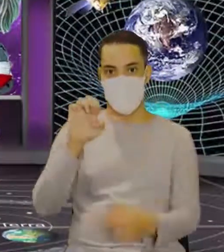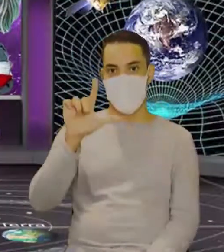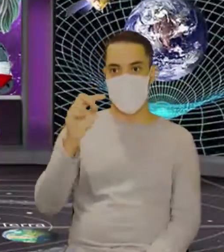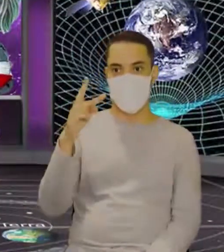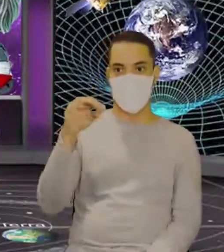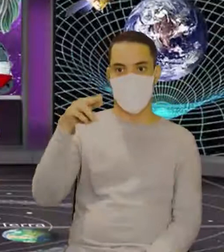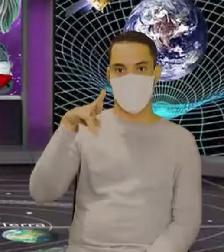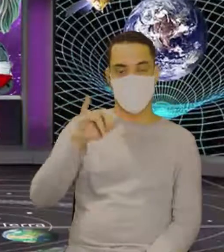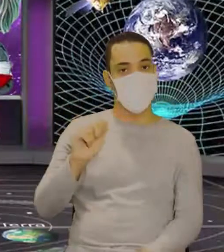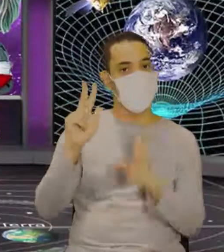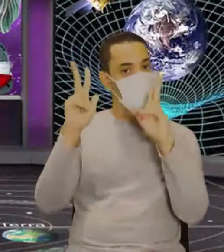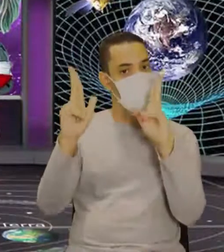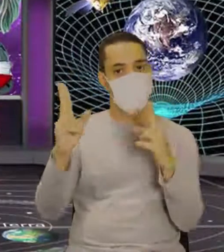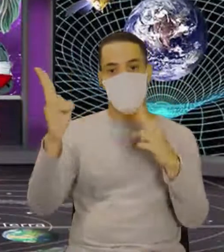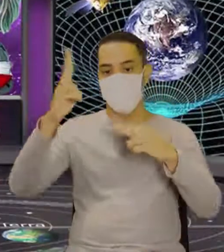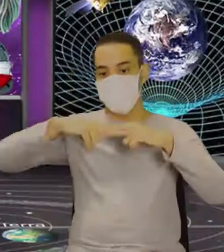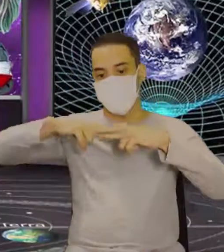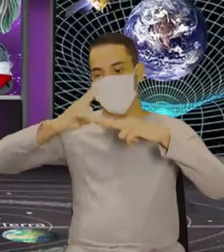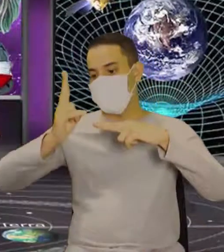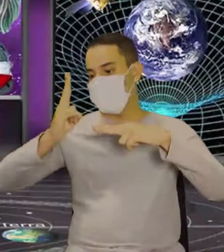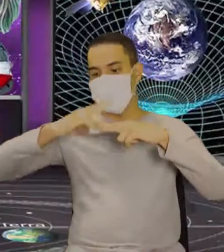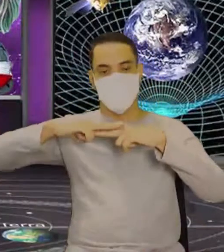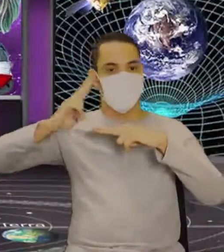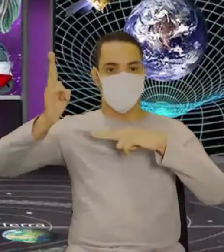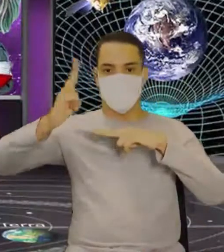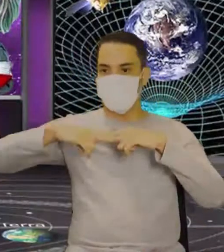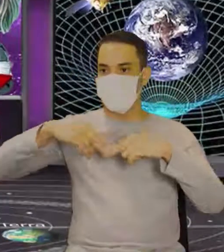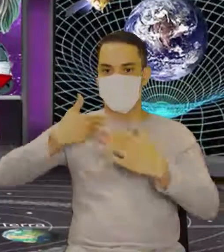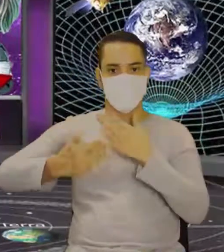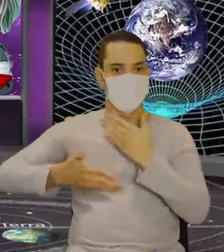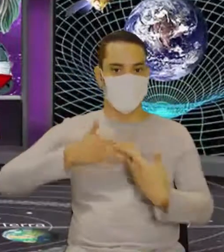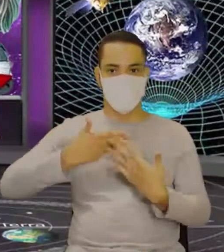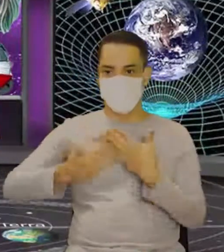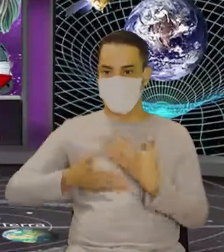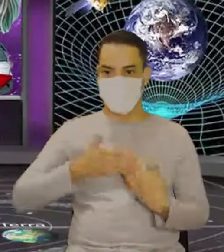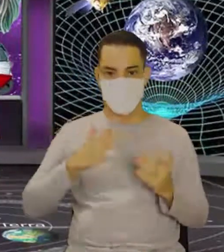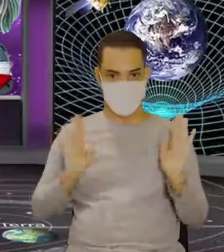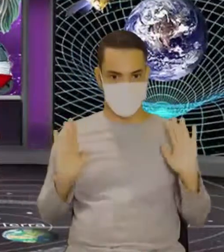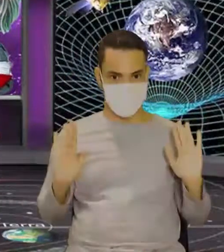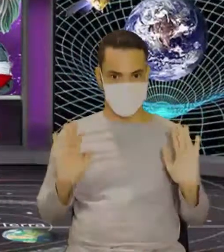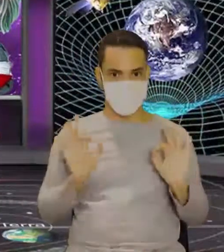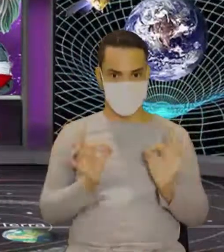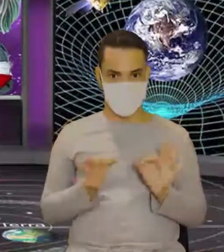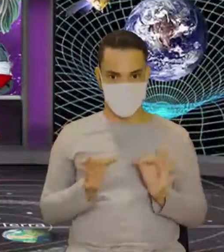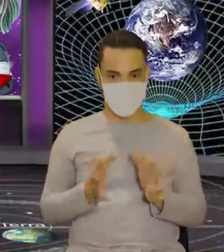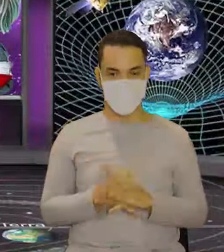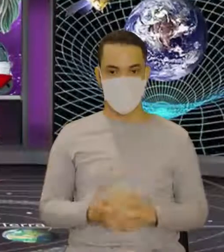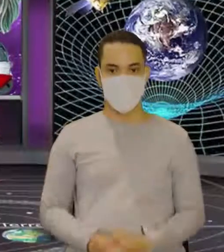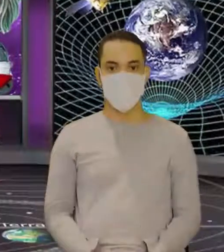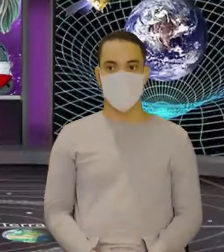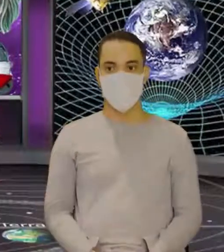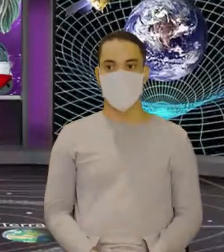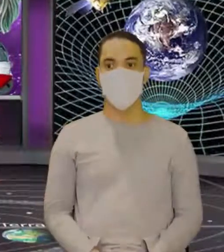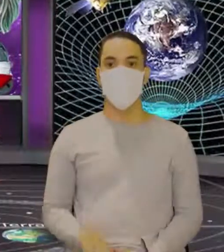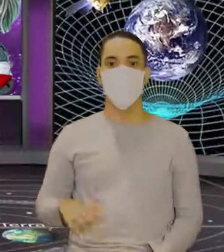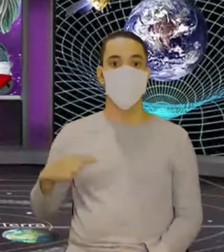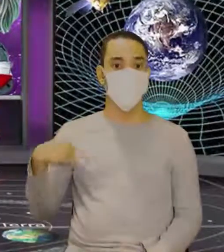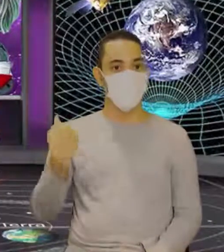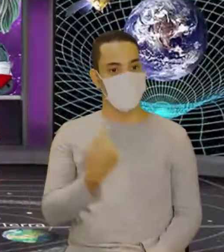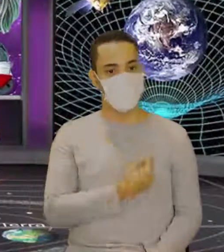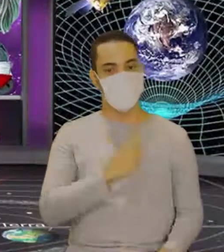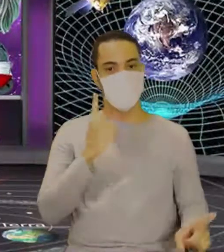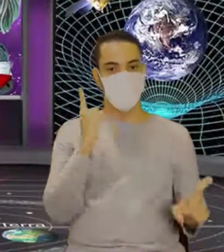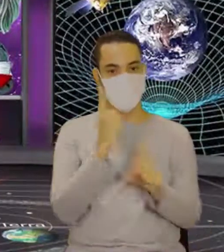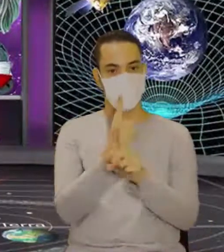é igual tanto com a chave aberta, né? Quanto com a chave o quê? Fechada, certinho? Aí nós encontramos ali a